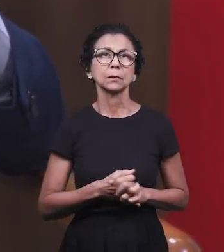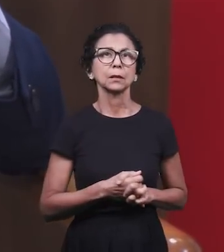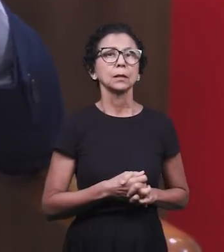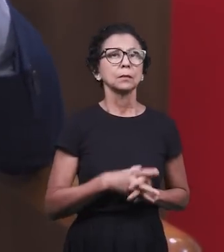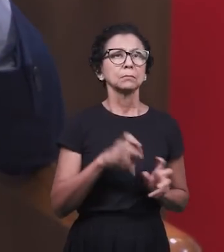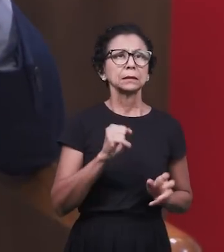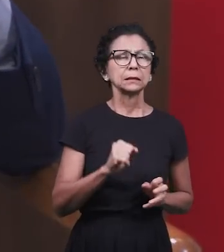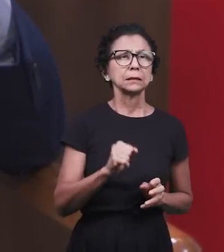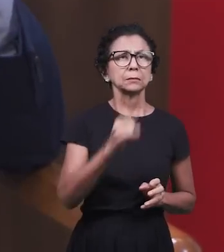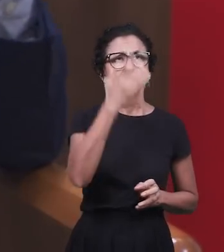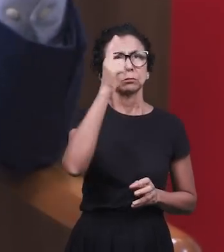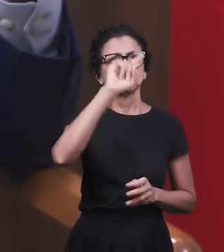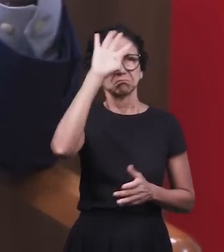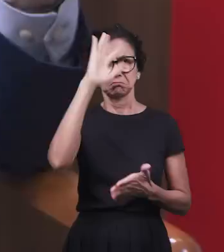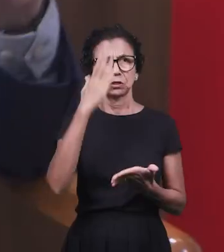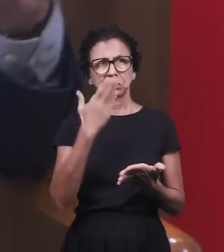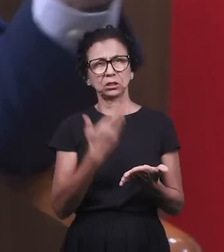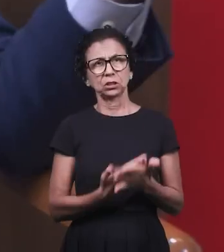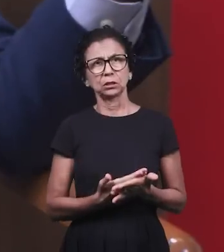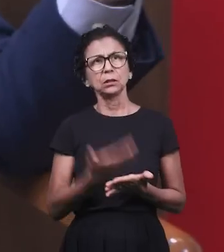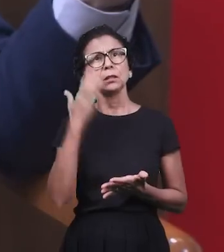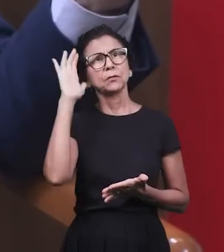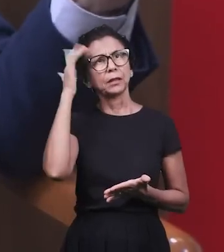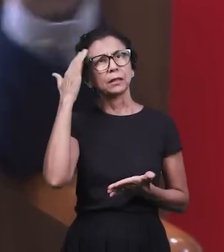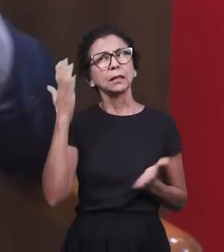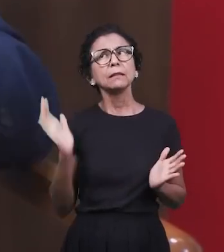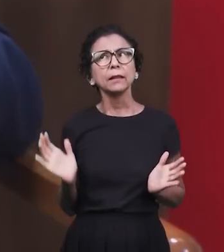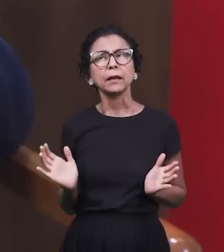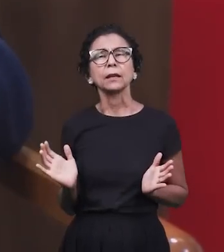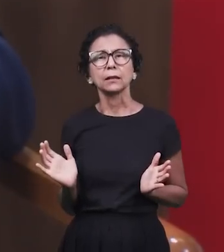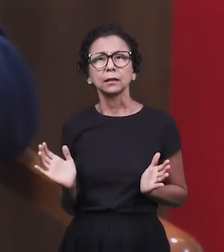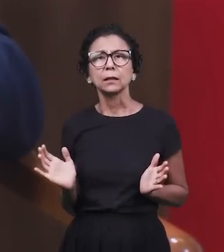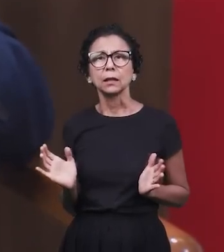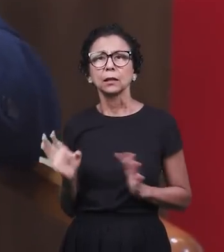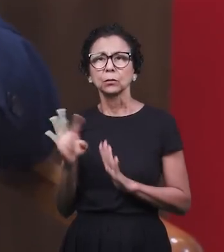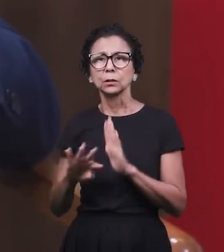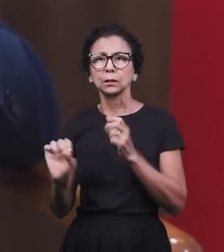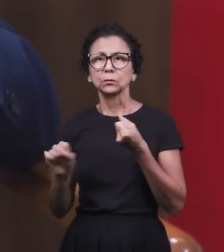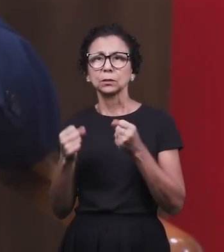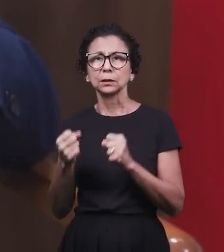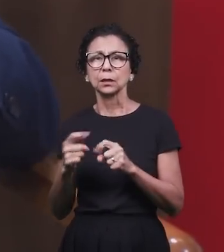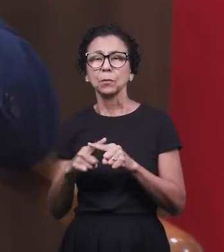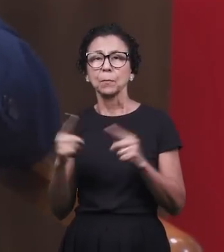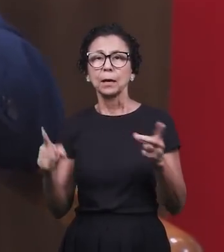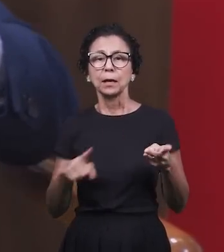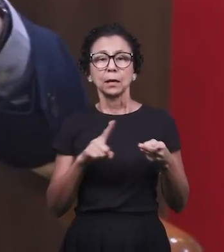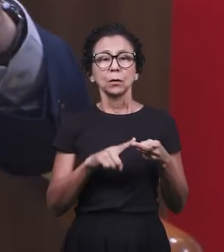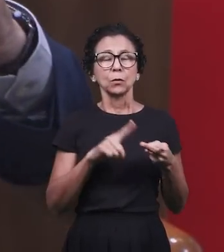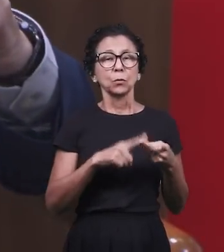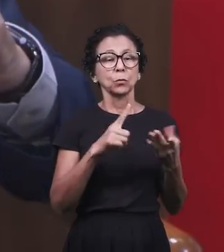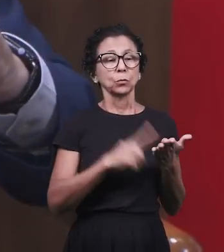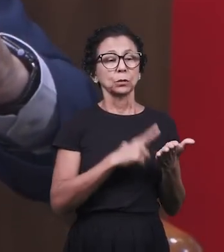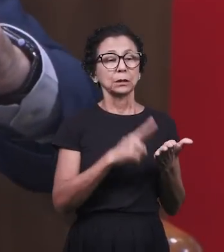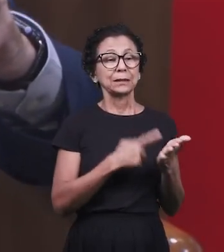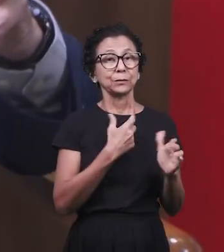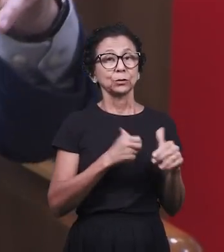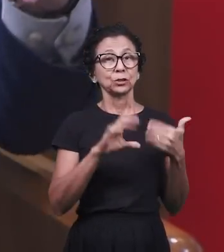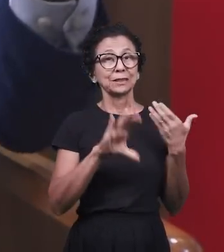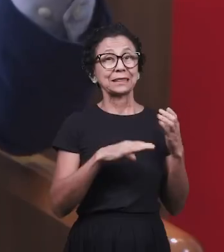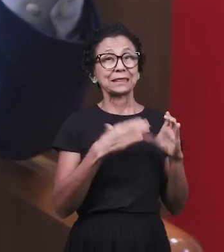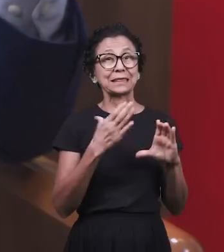crente em Jesus, ele vai entender alguma coisa desse texto. Já o livro de Cantares, não. Ele é